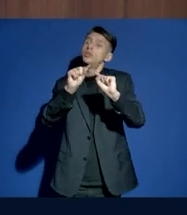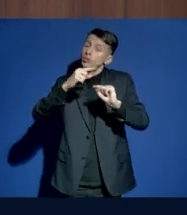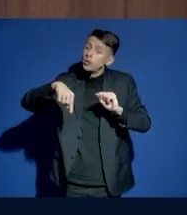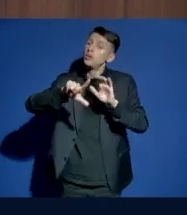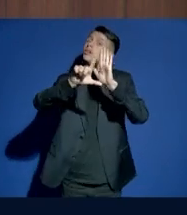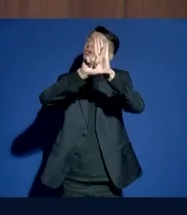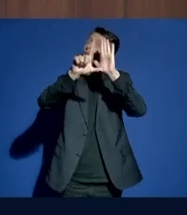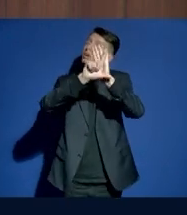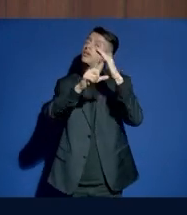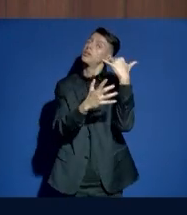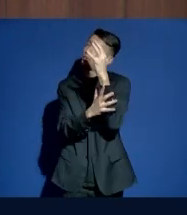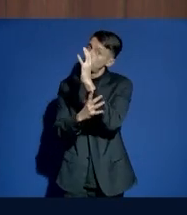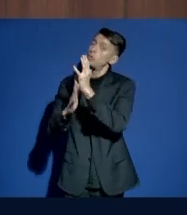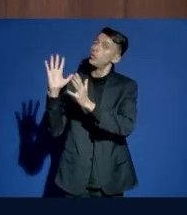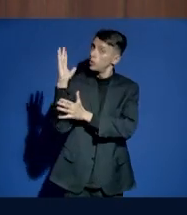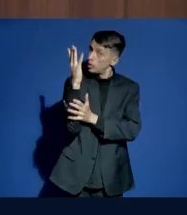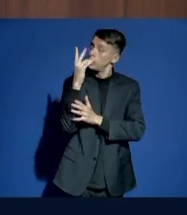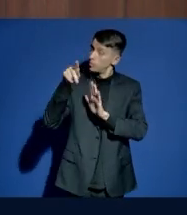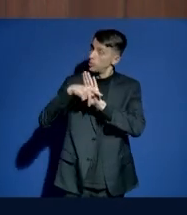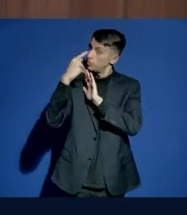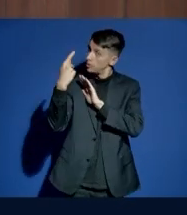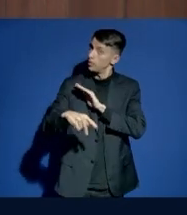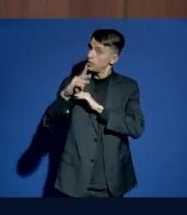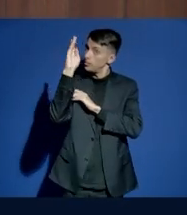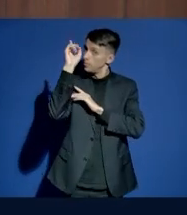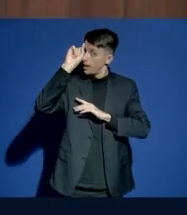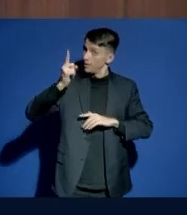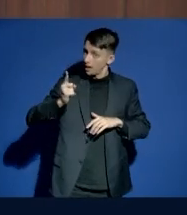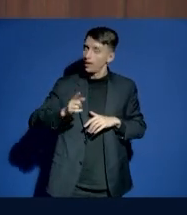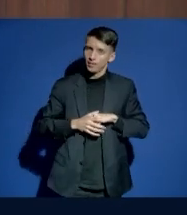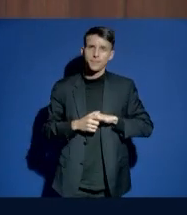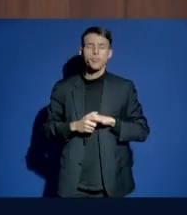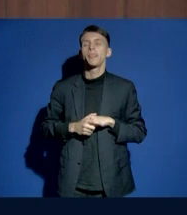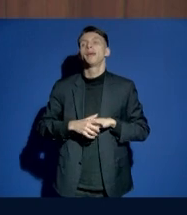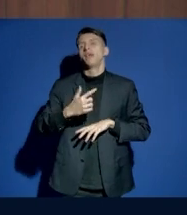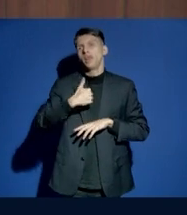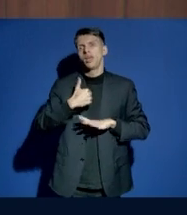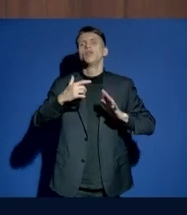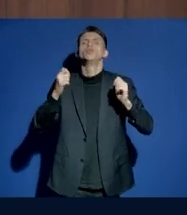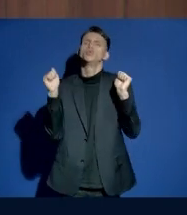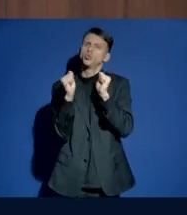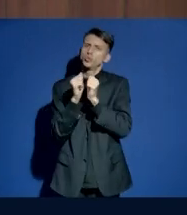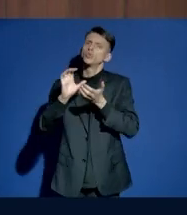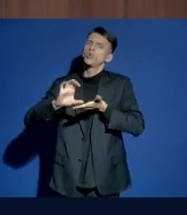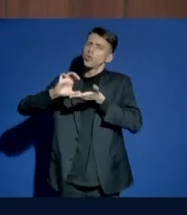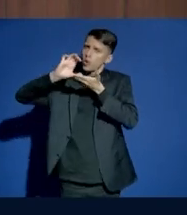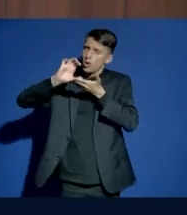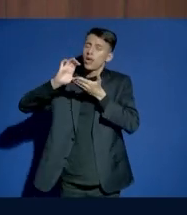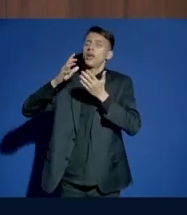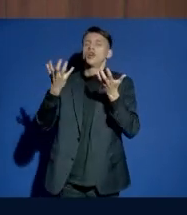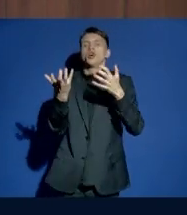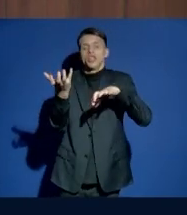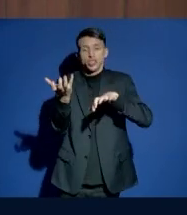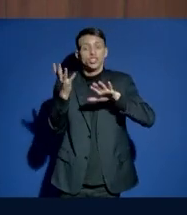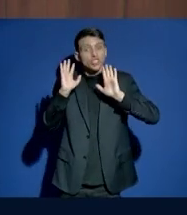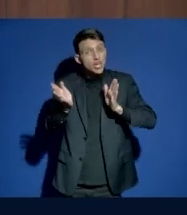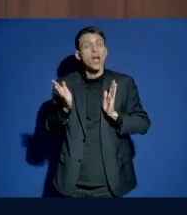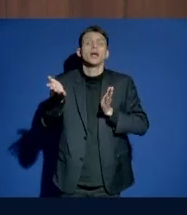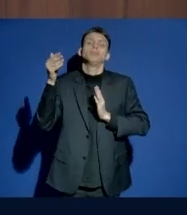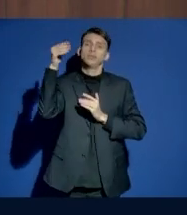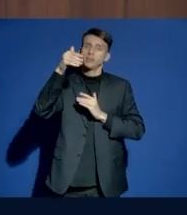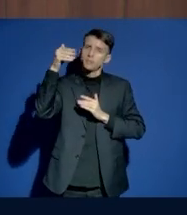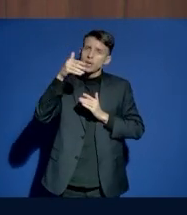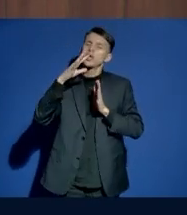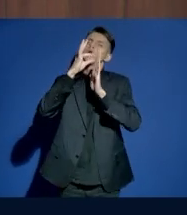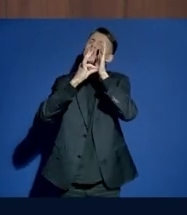a lei Florestal pode Florestal brasileiro determina eu estava no Congresso Nacional eu estava na redação do código